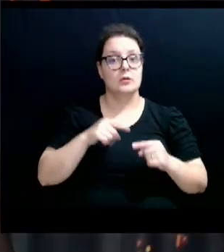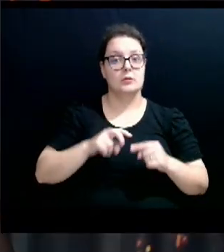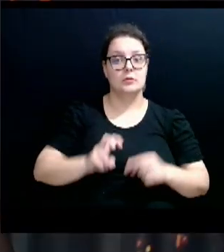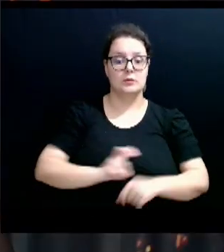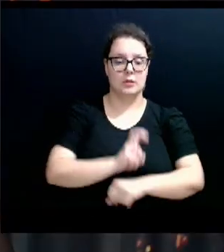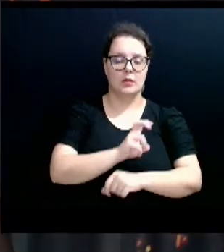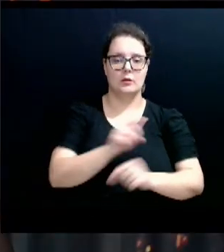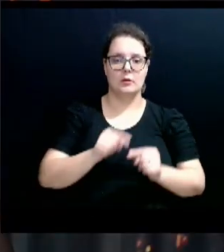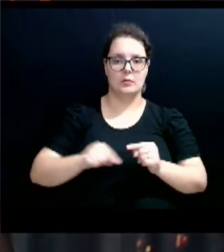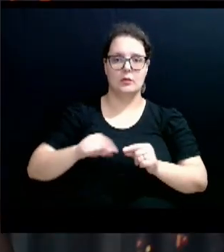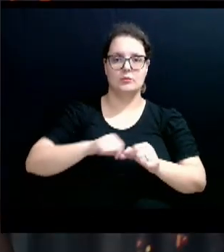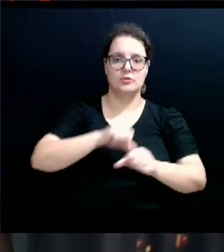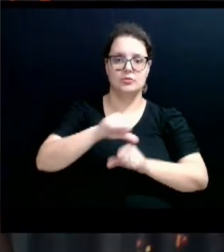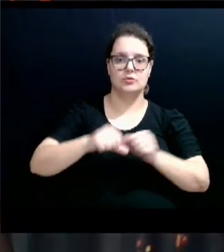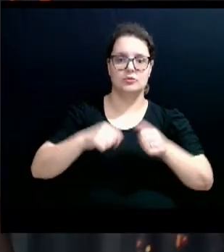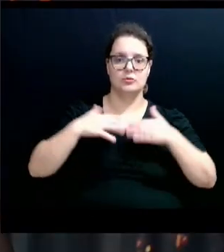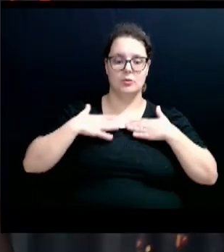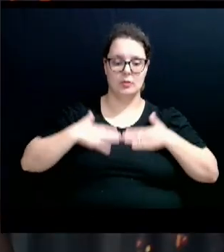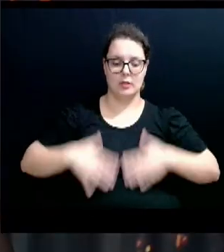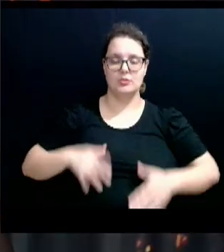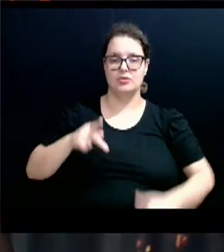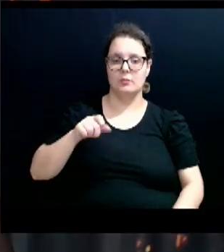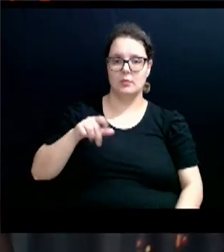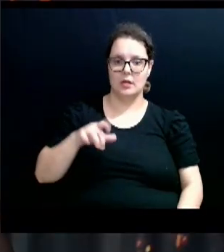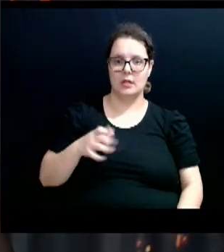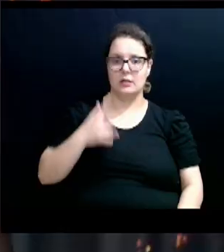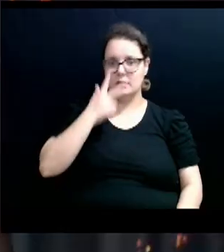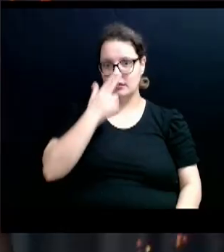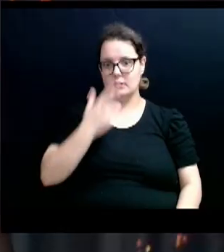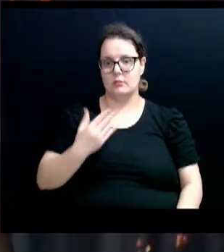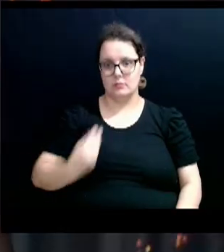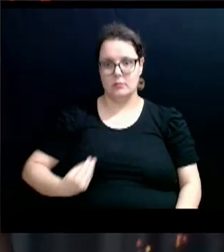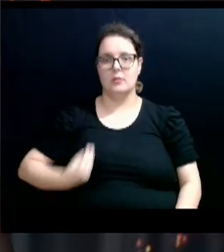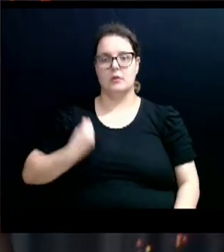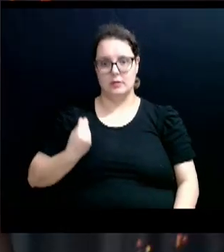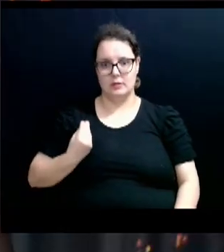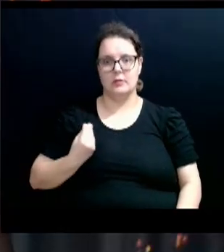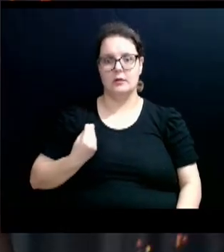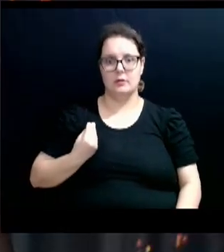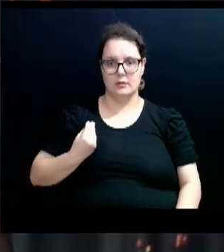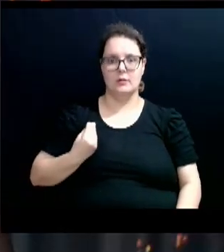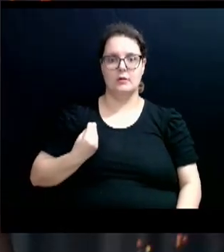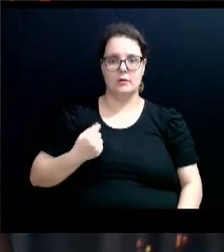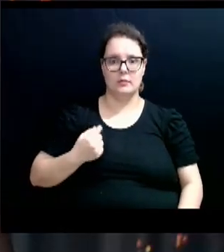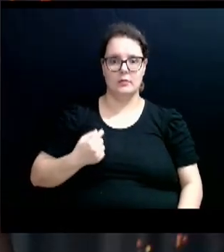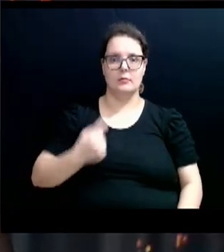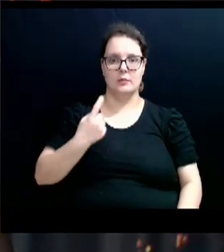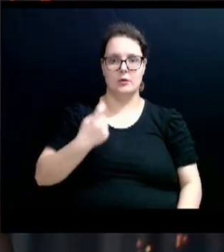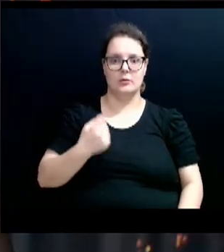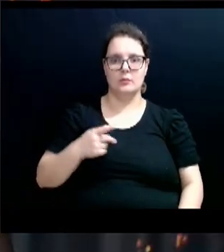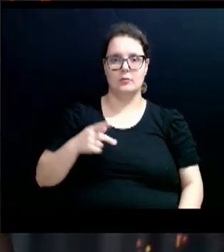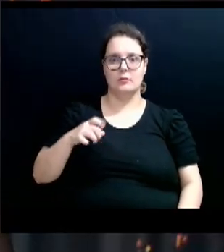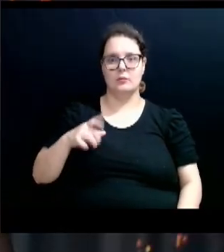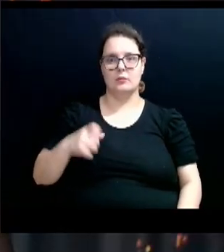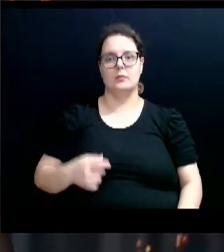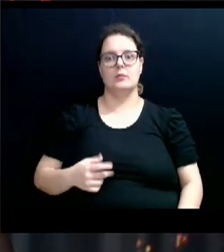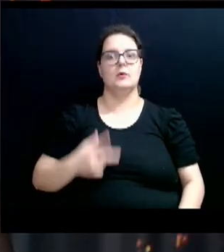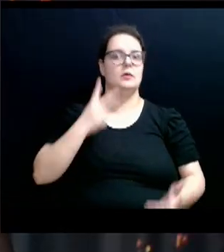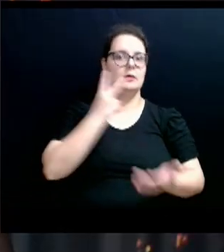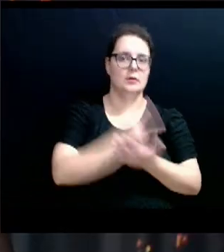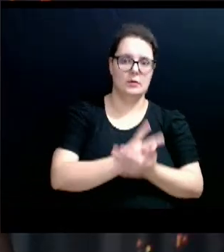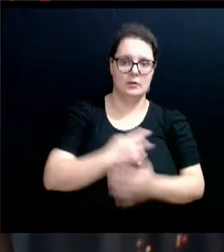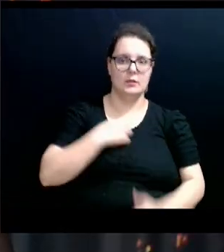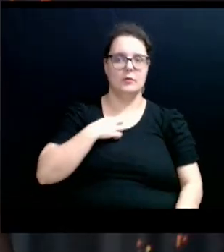pele, né? E me parece que a vida é muito tempo pra gente ter uma pele só, né? Vestir a mesma roupa, usar o mesmo cabelo e